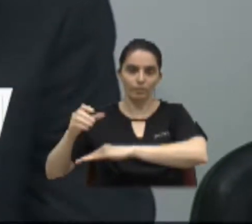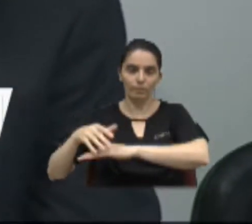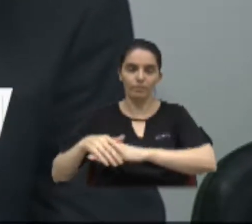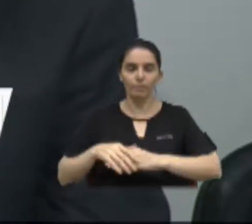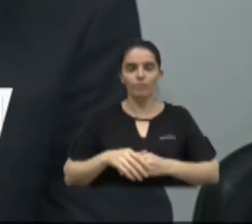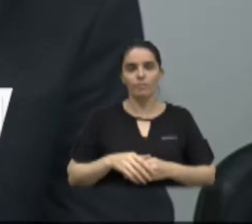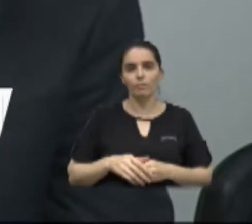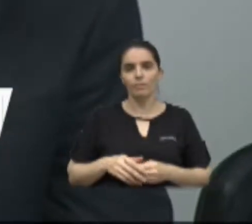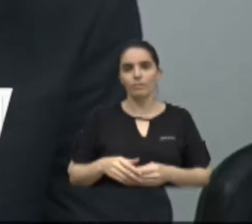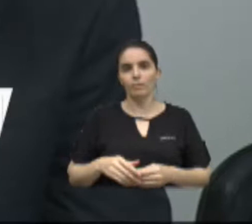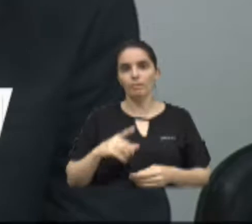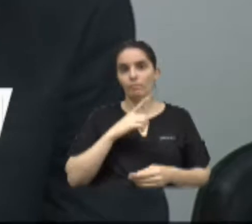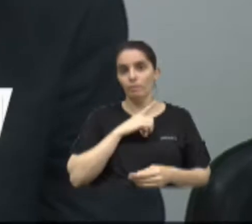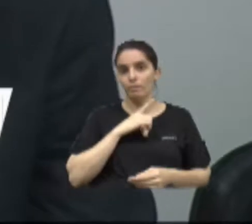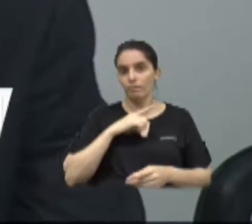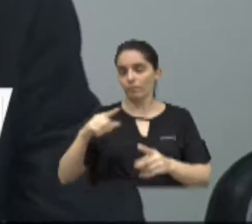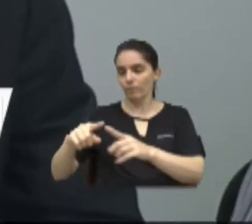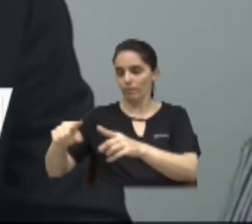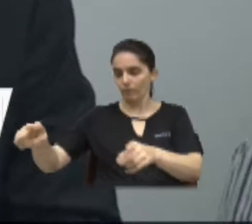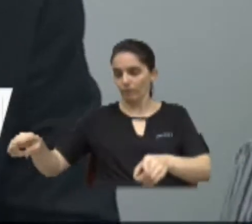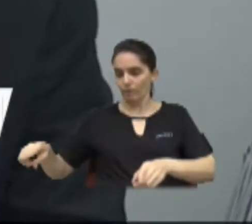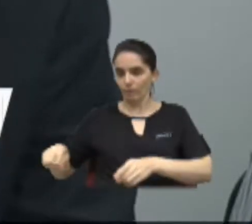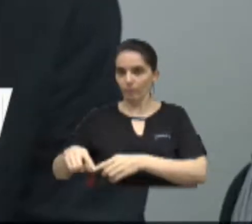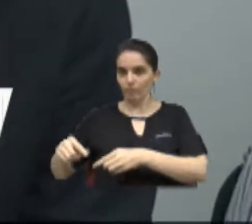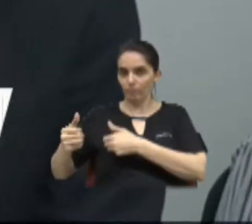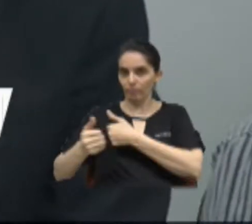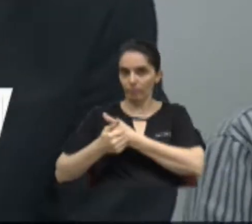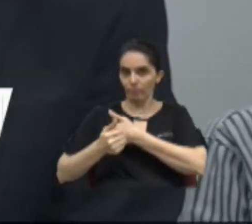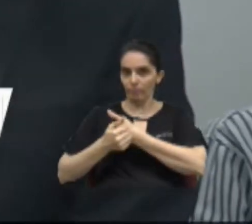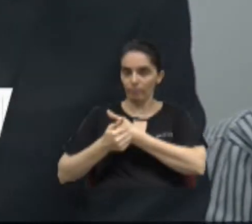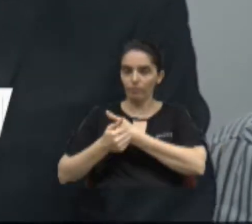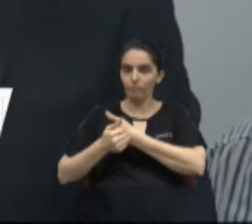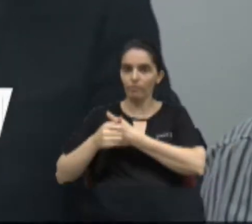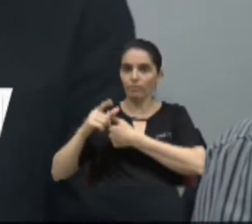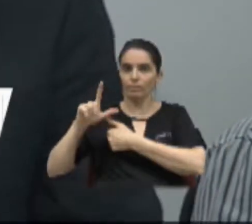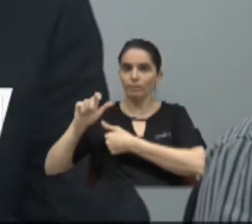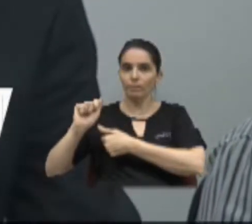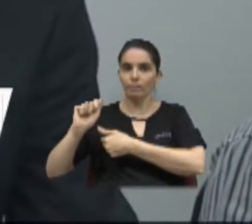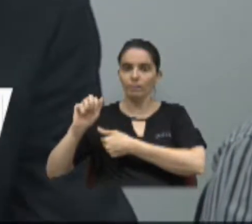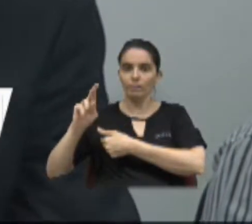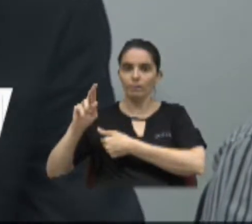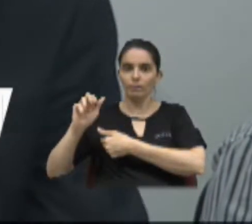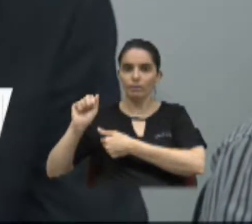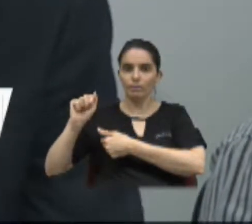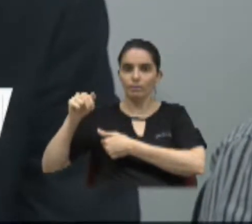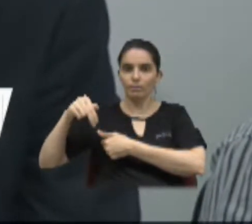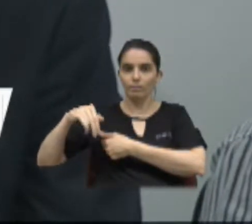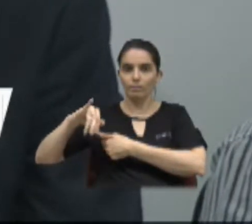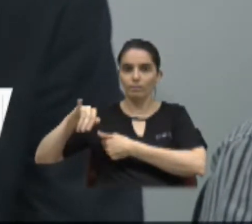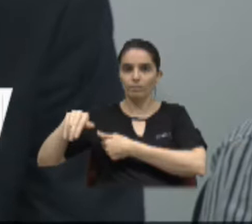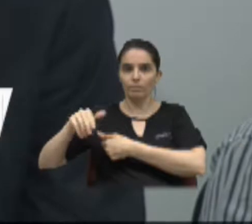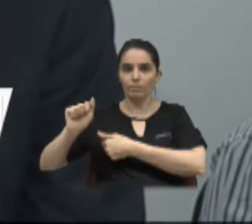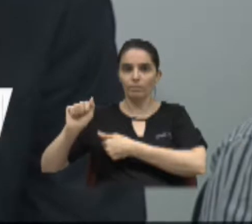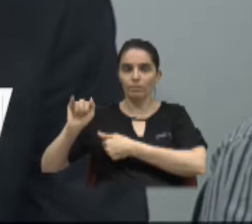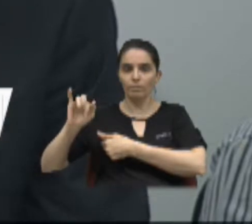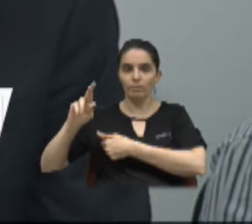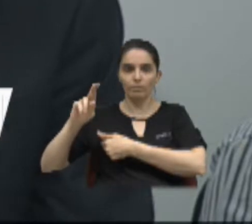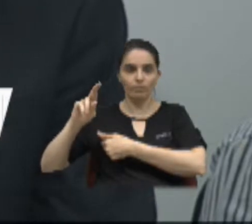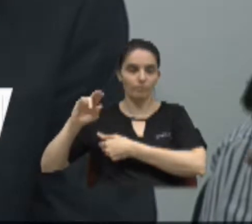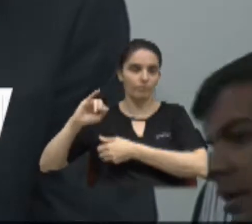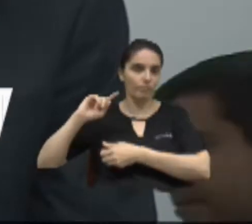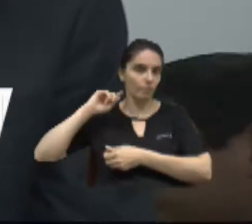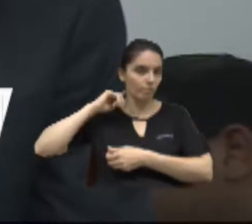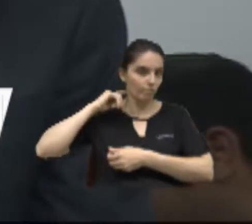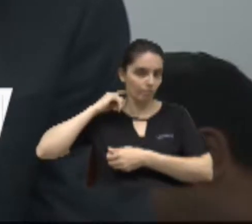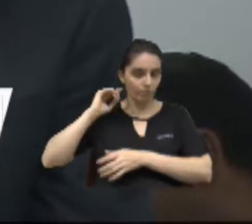Coelho. Nós temos uma cação ali por perto do Recanto dos Laranjais. E às vezes ela está até bem acomodado o lixo. A dificuldade é que